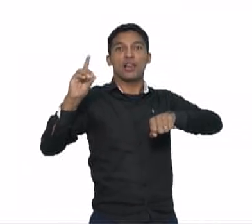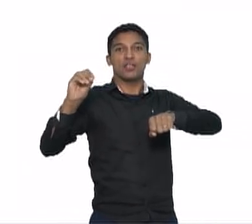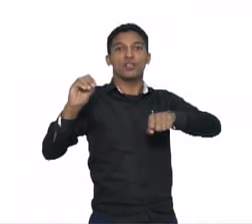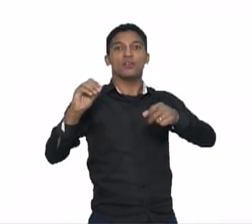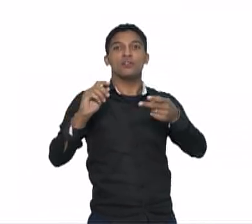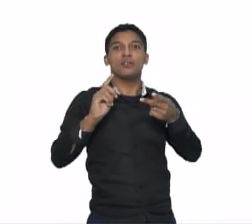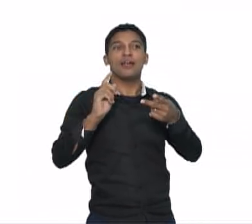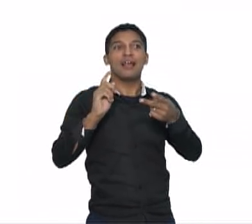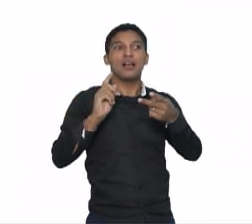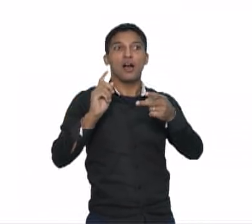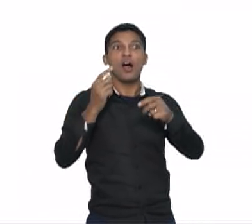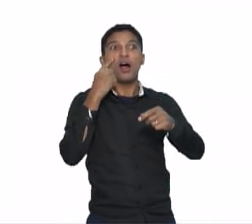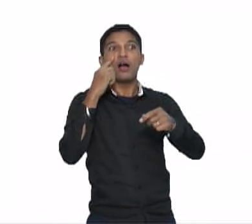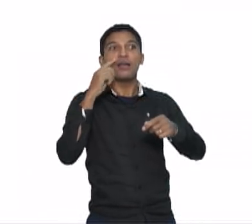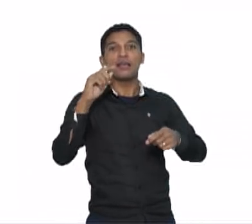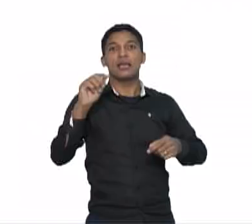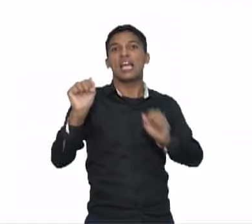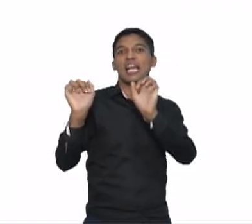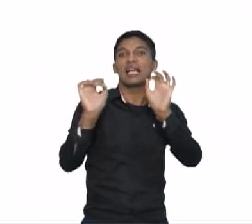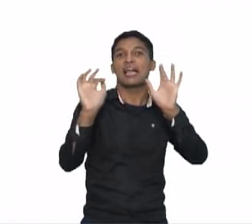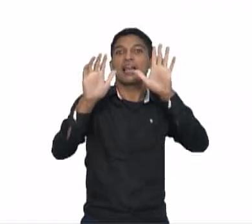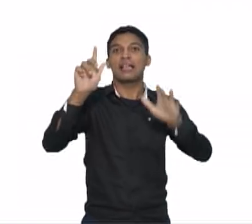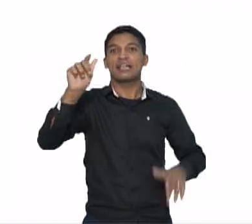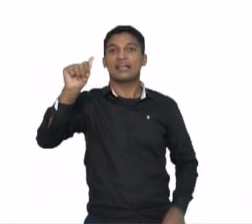Opção C.